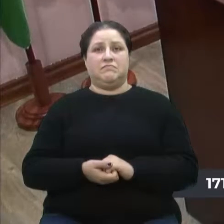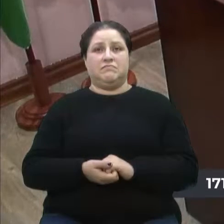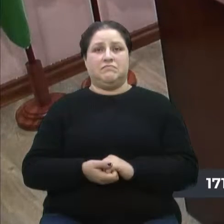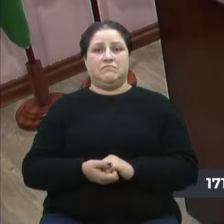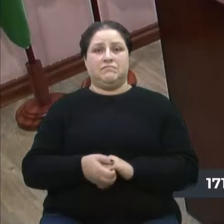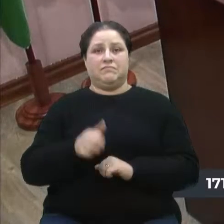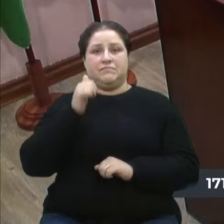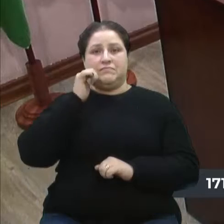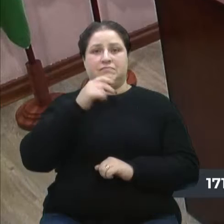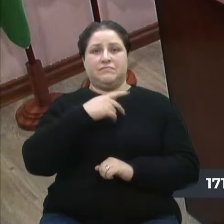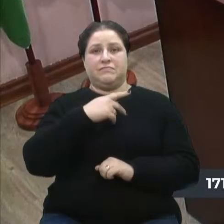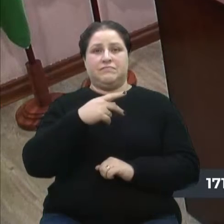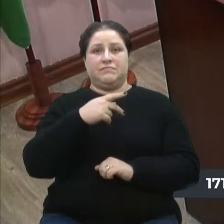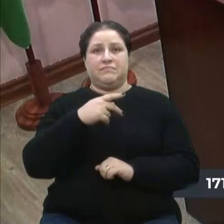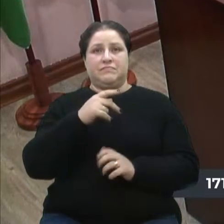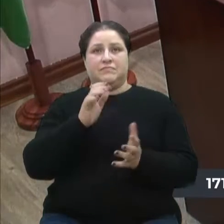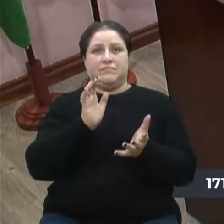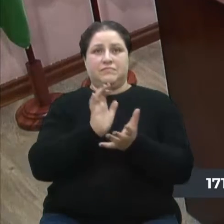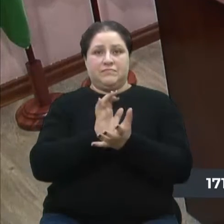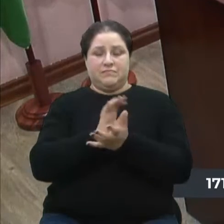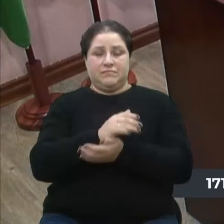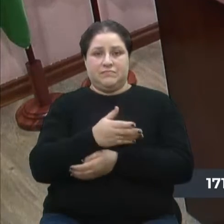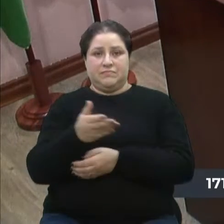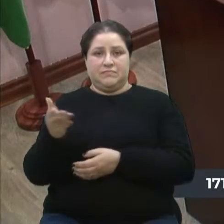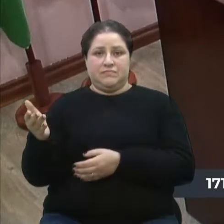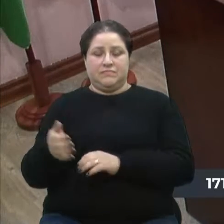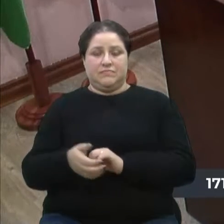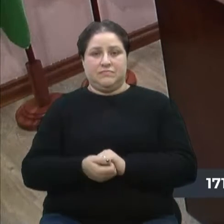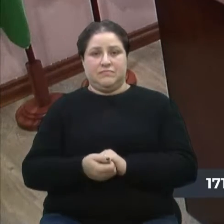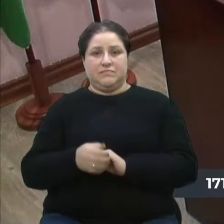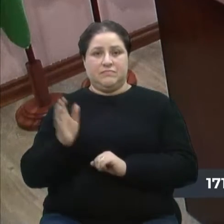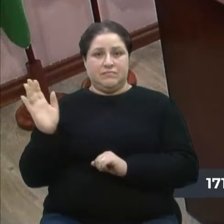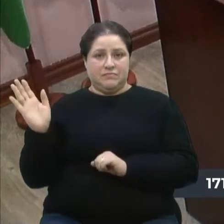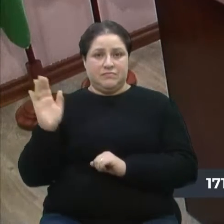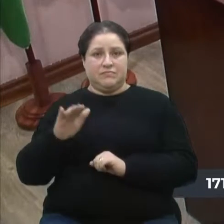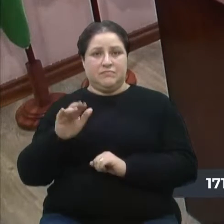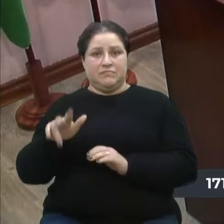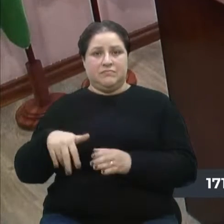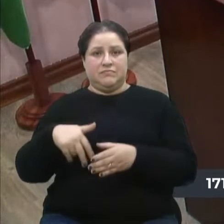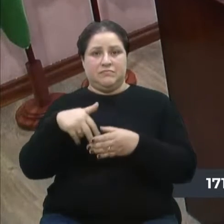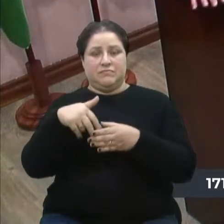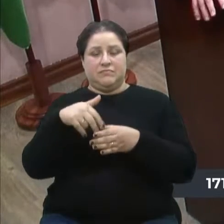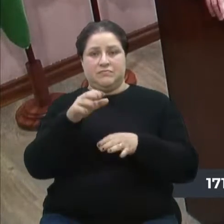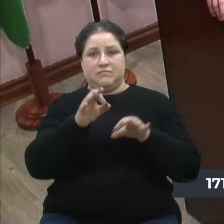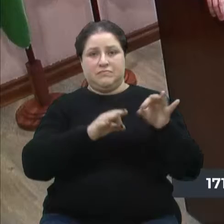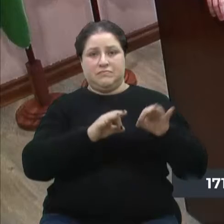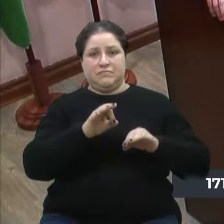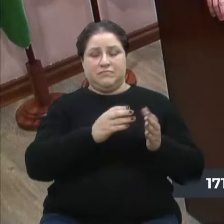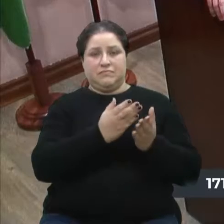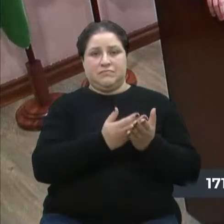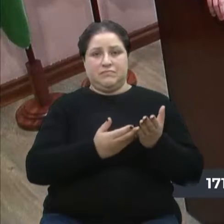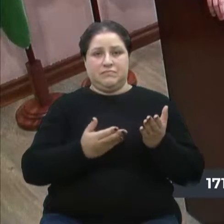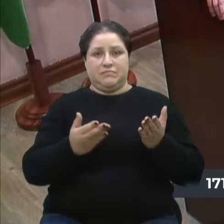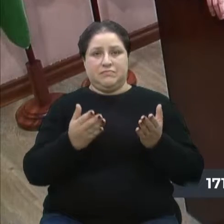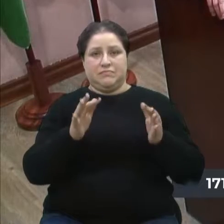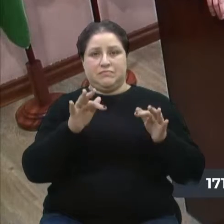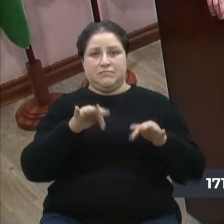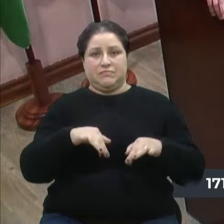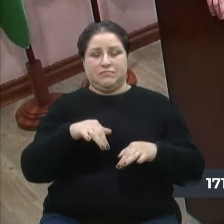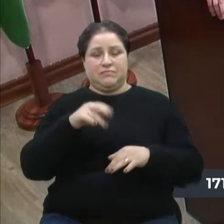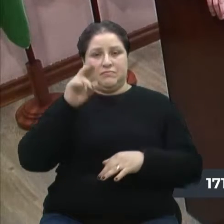Senhora presidente, nobres colegas, hoje eu trago essa tribuna um projeto que protocolei final